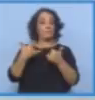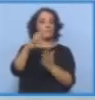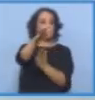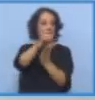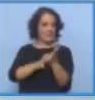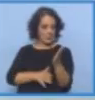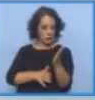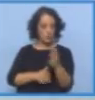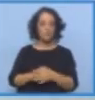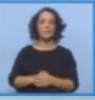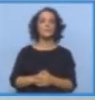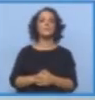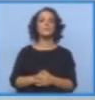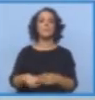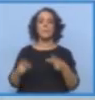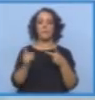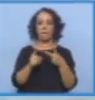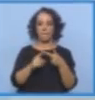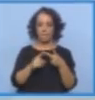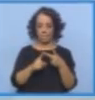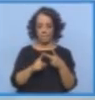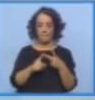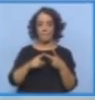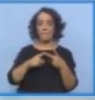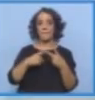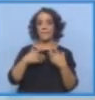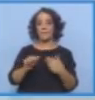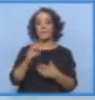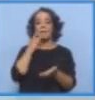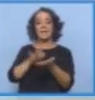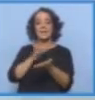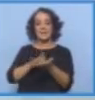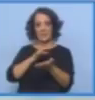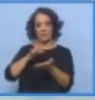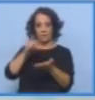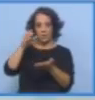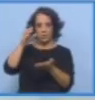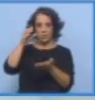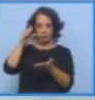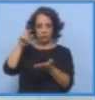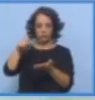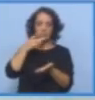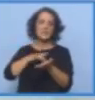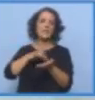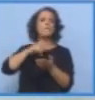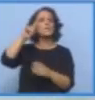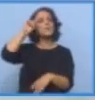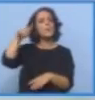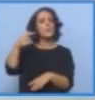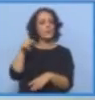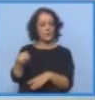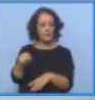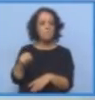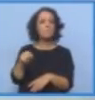texto. A leitura que é escutada, a primeira leitura que é escutada é do livro da Sabedoria. Vejamos se as suas palavras